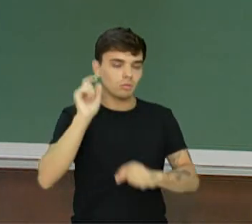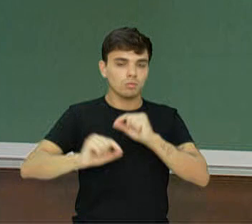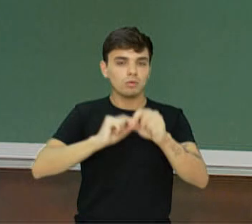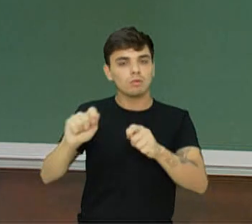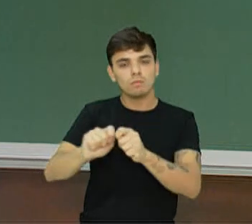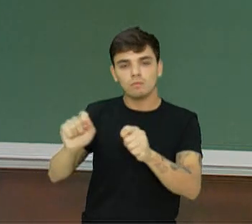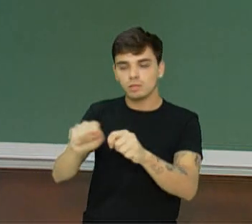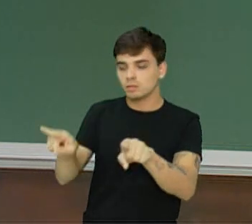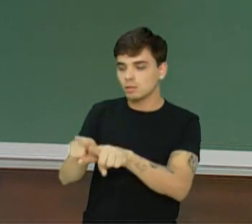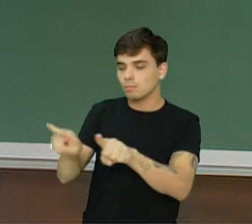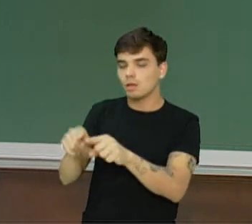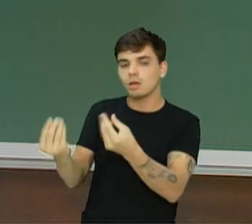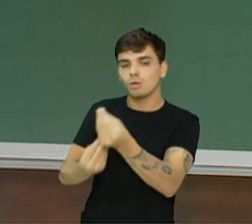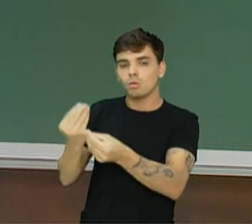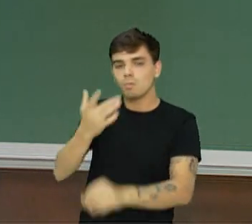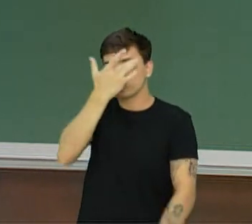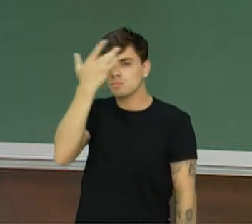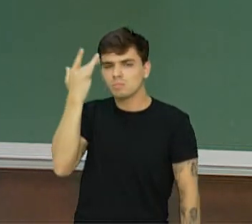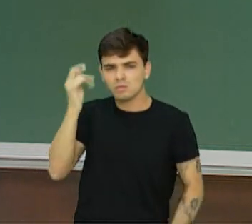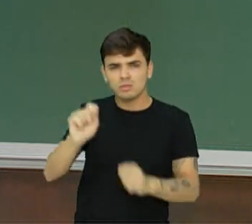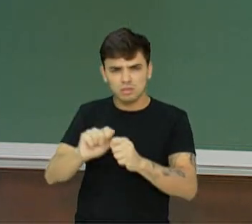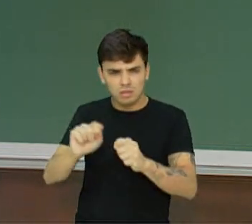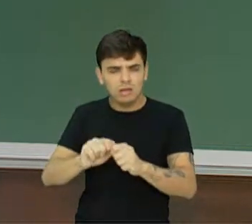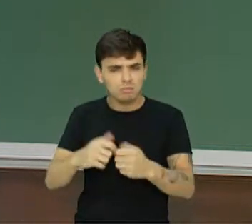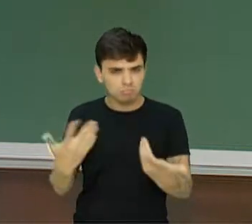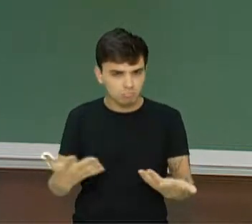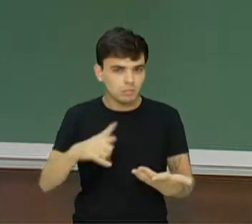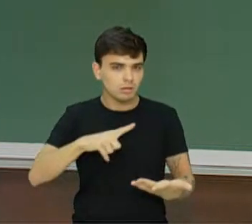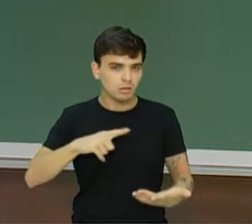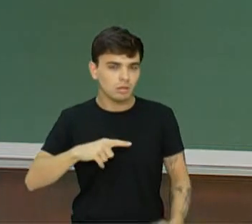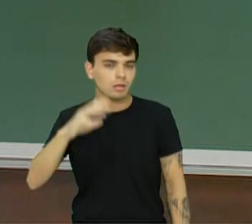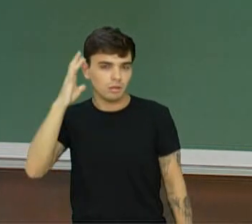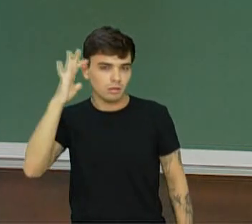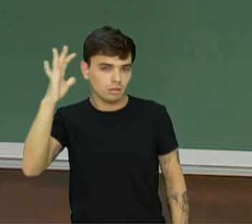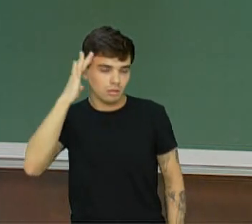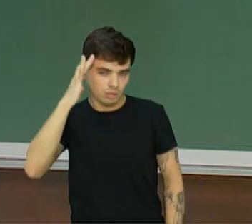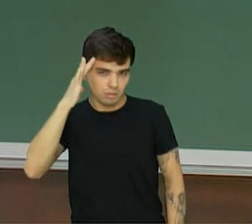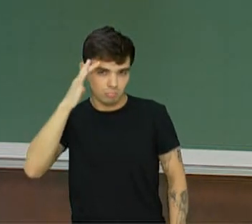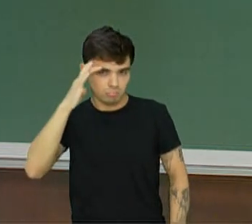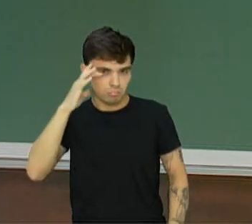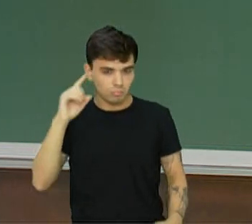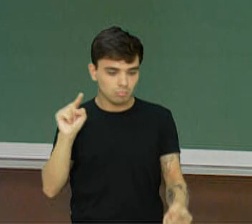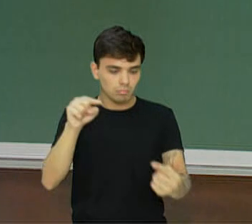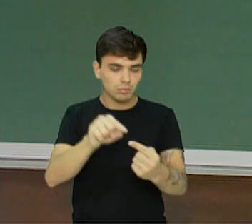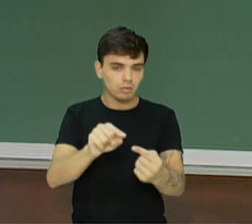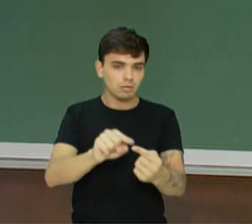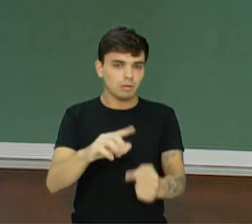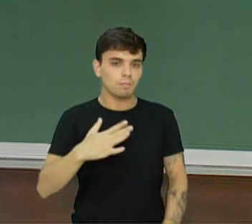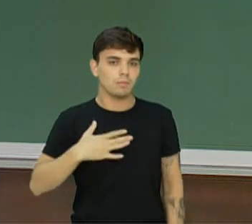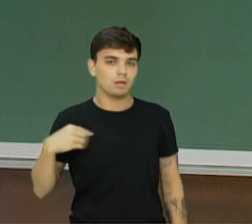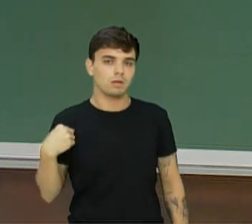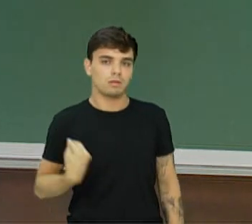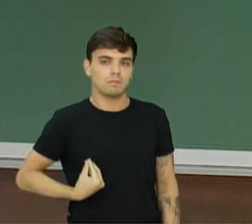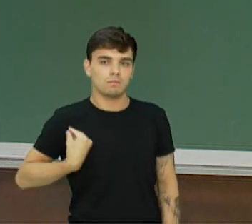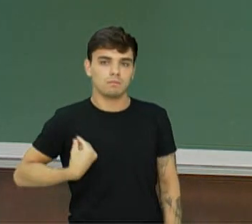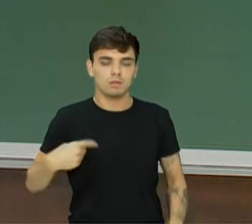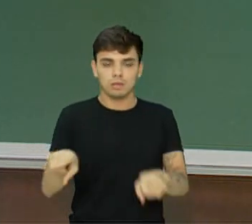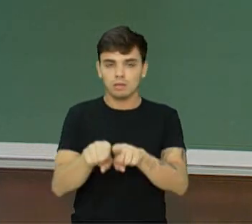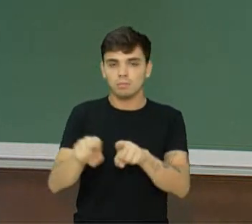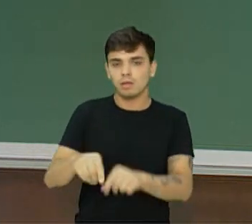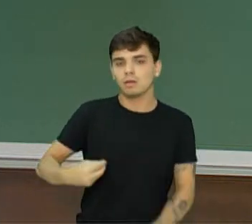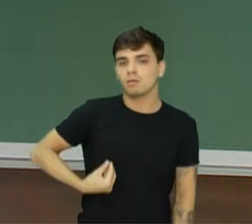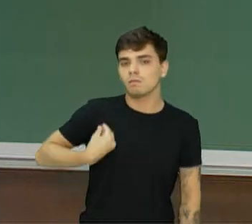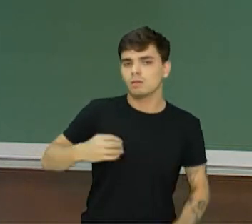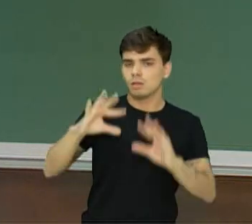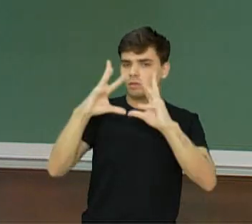e a forma como as pessoas agem tem um reflexo direto na minha vida e na vida de todos os